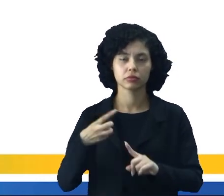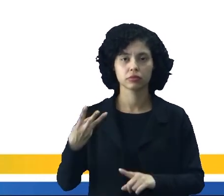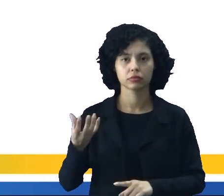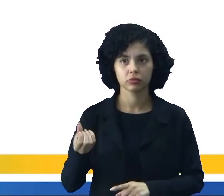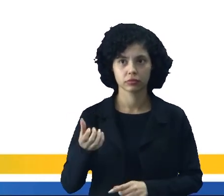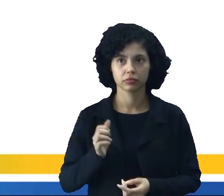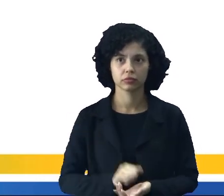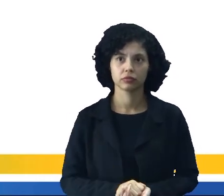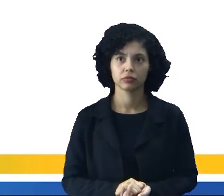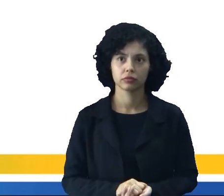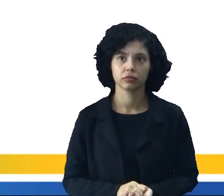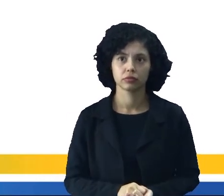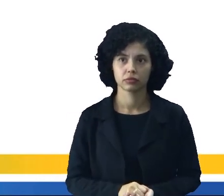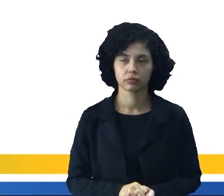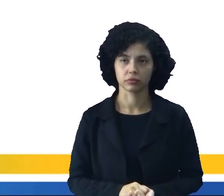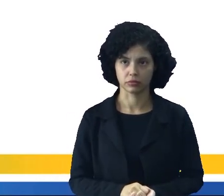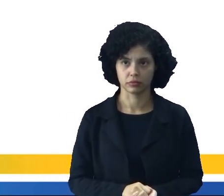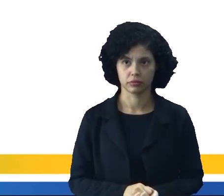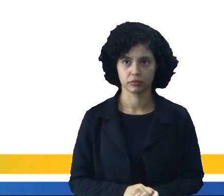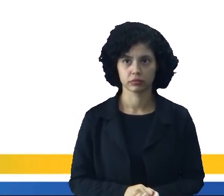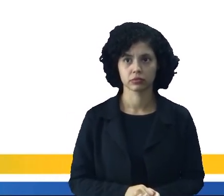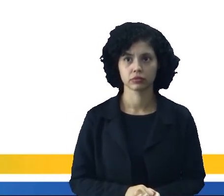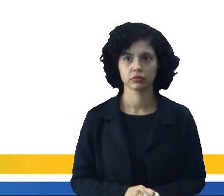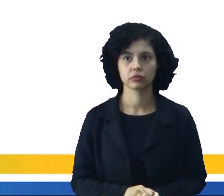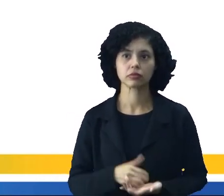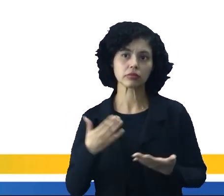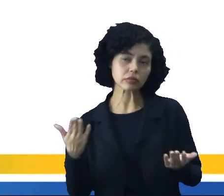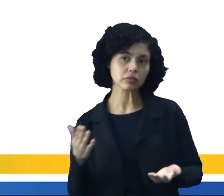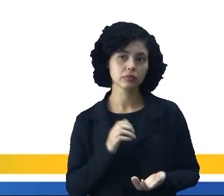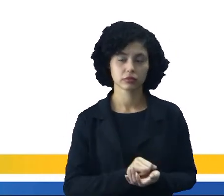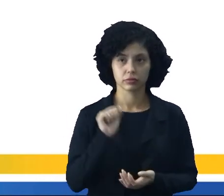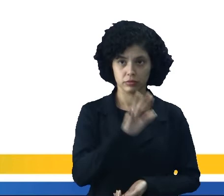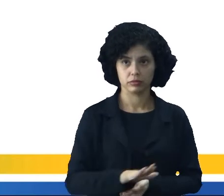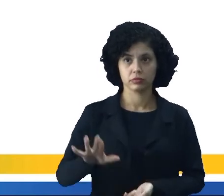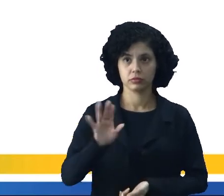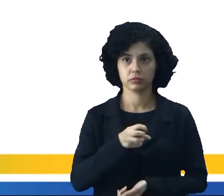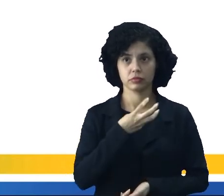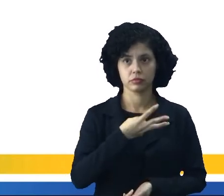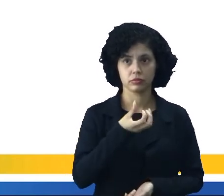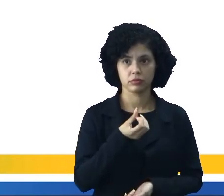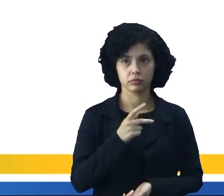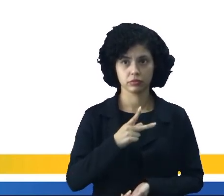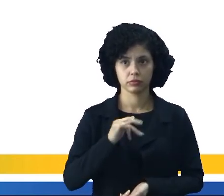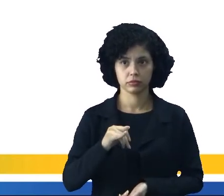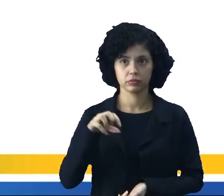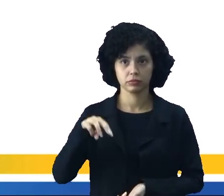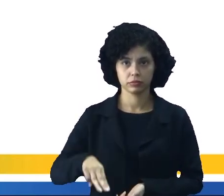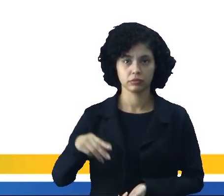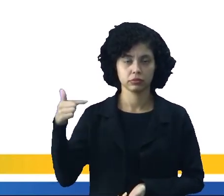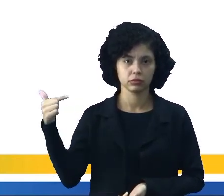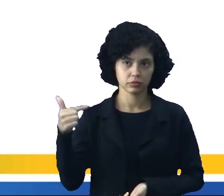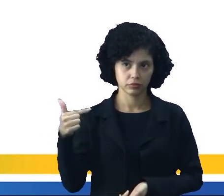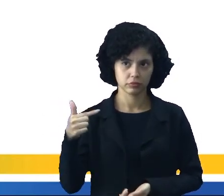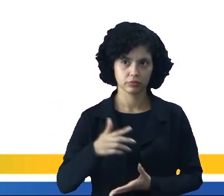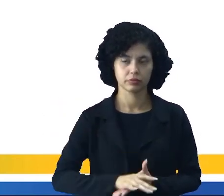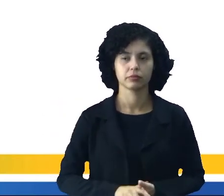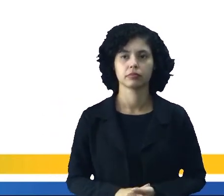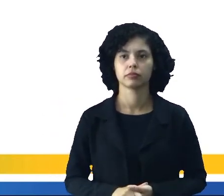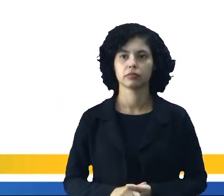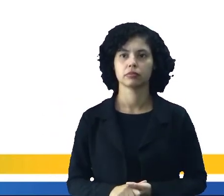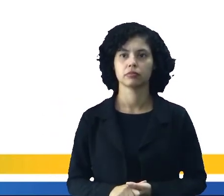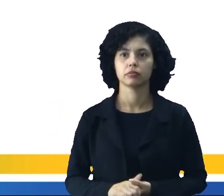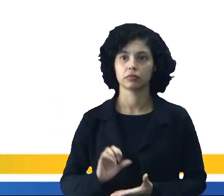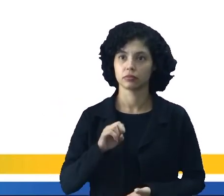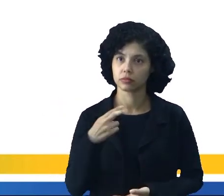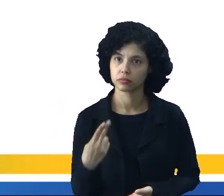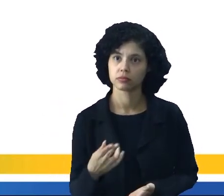sem - 64 36 então a área é igual a 36 pi metros ao quadrado